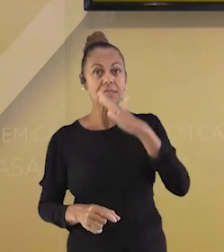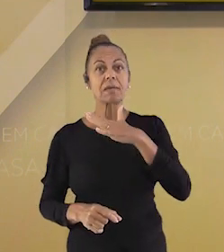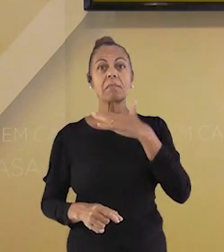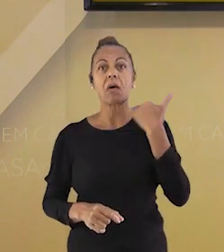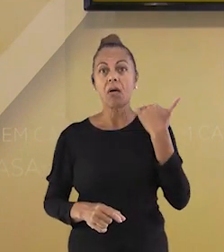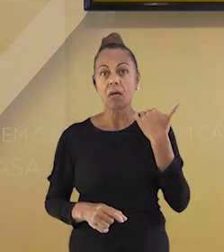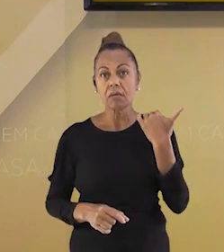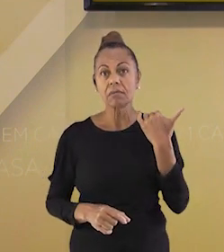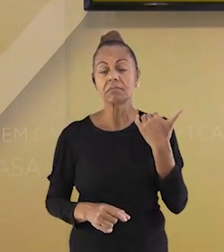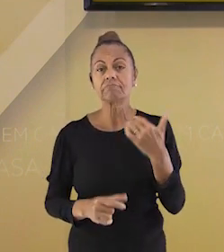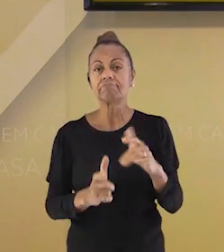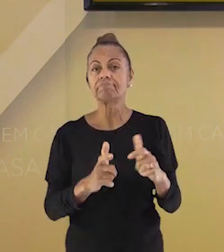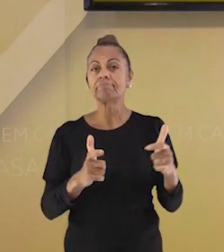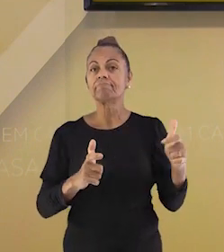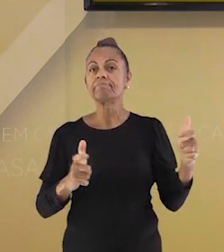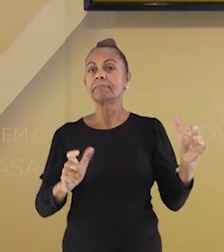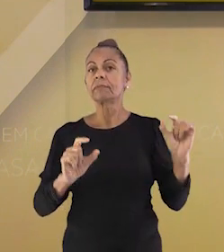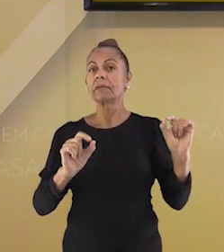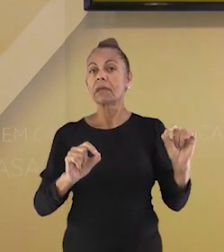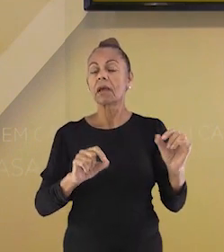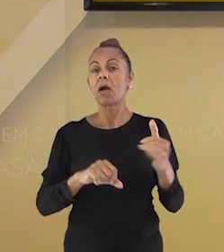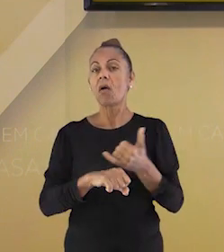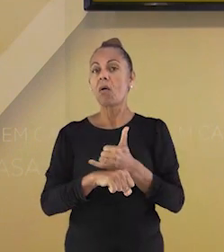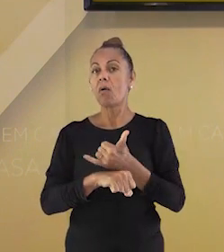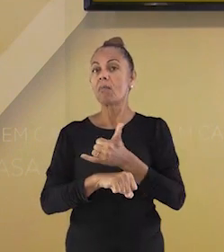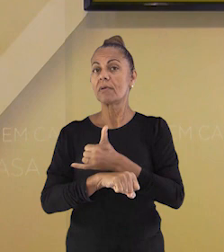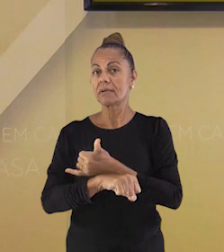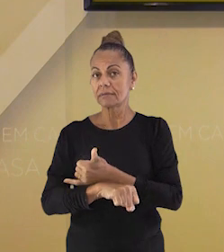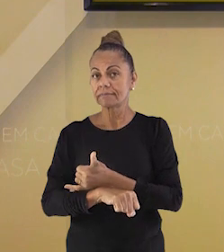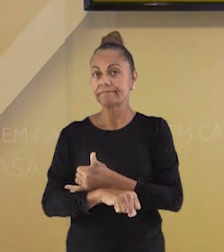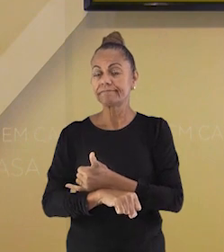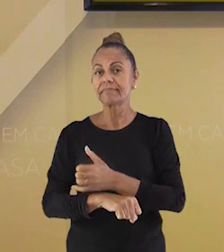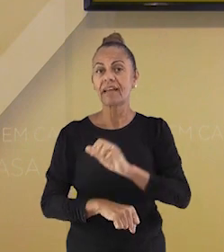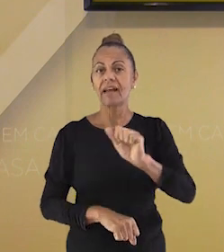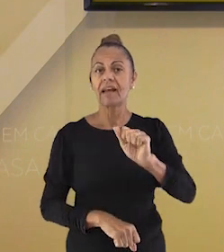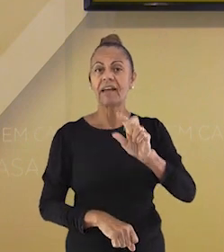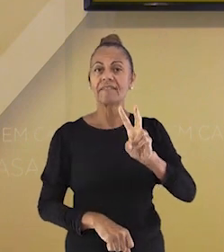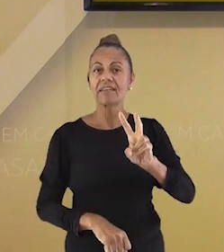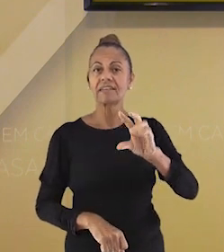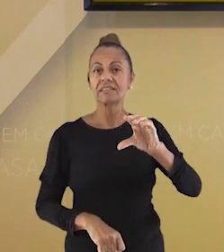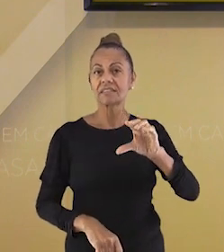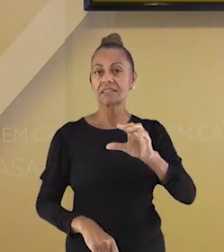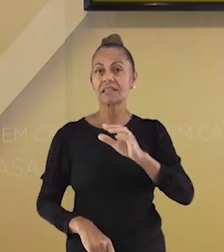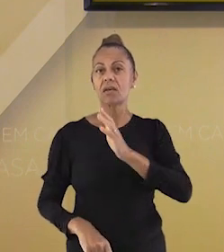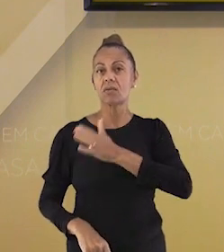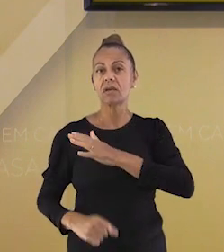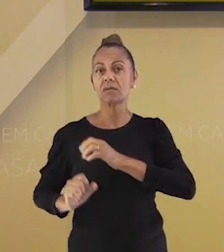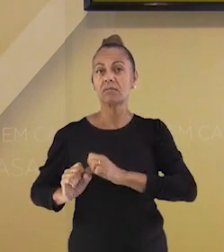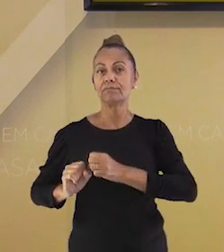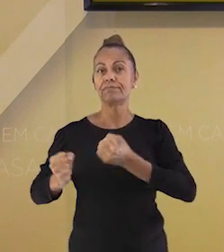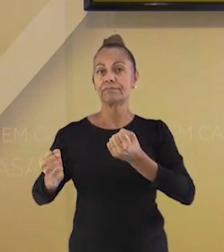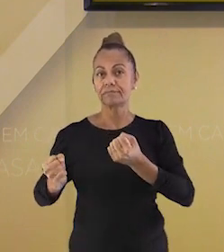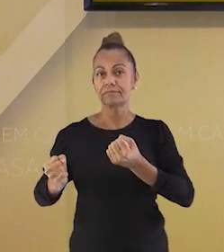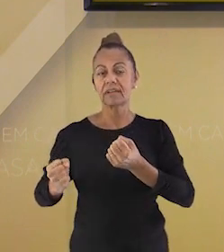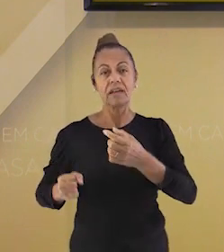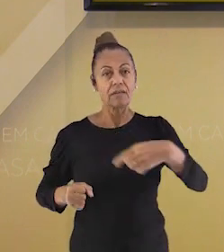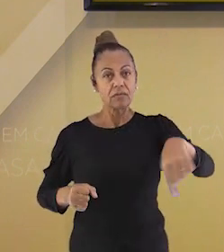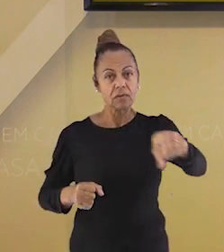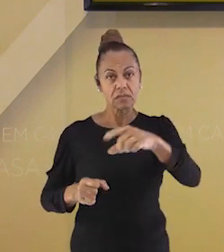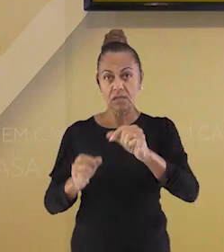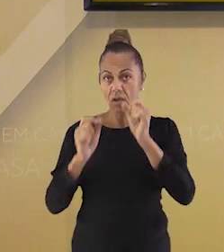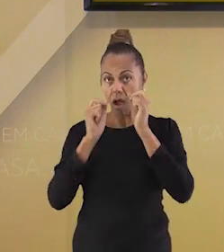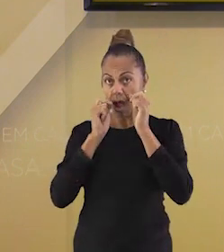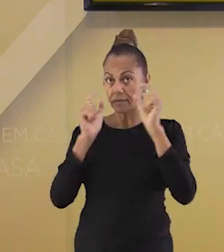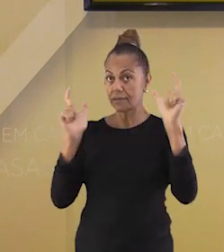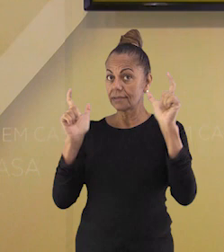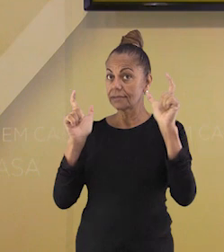mais obesos entre os que morrem em decorrência de acidente vascular cerebral, conhecido popularmente como